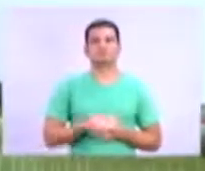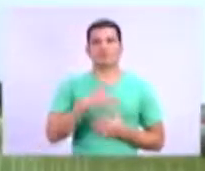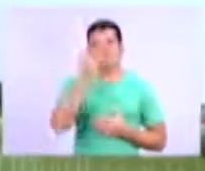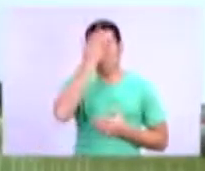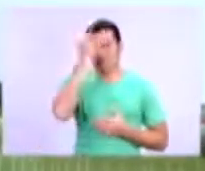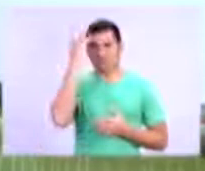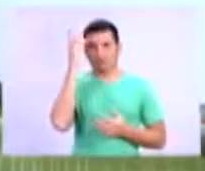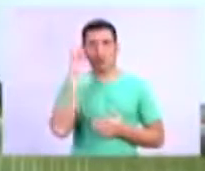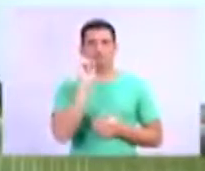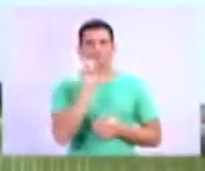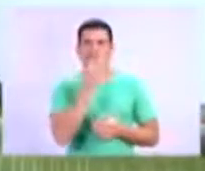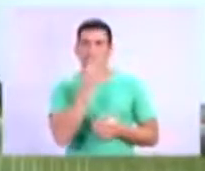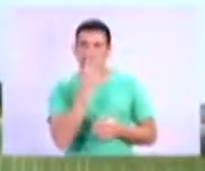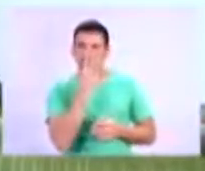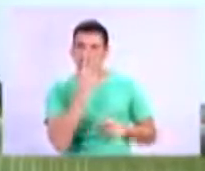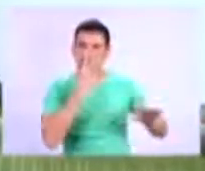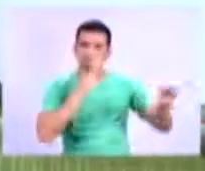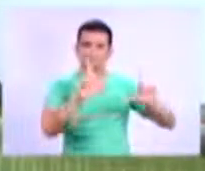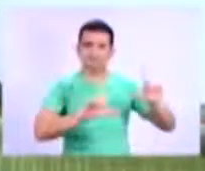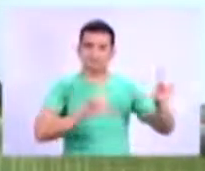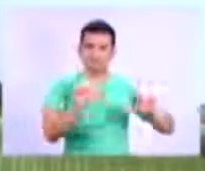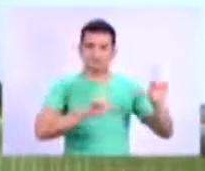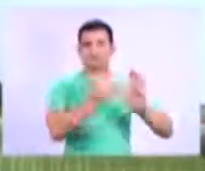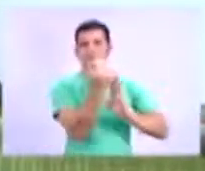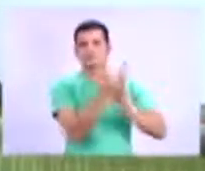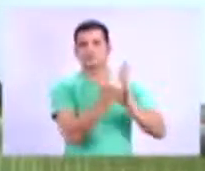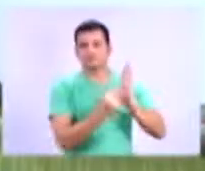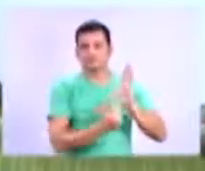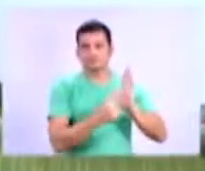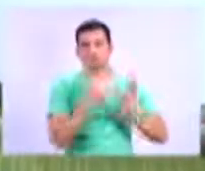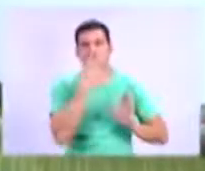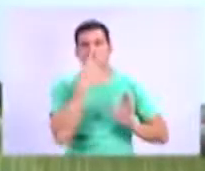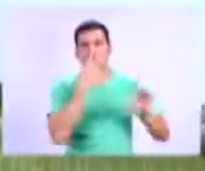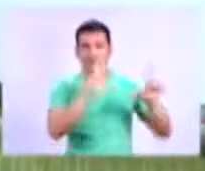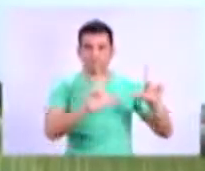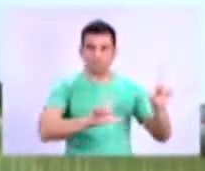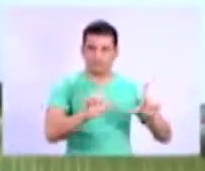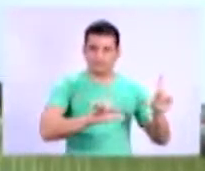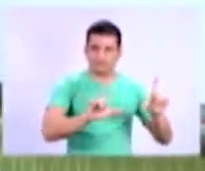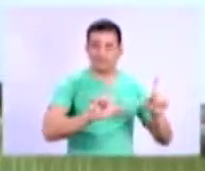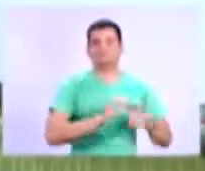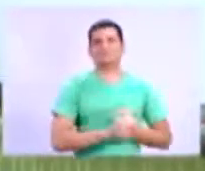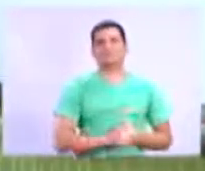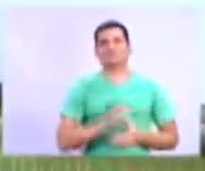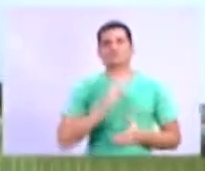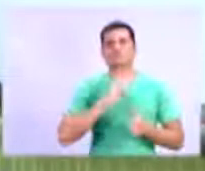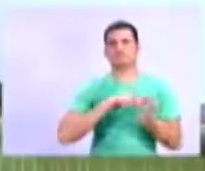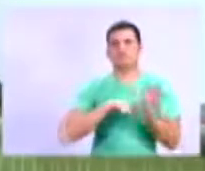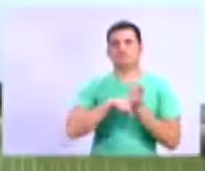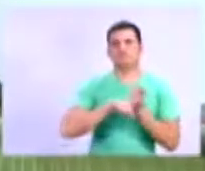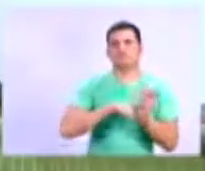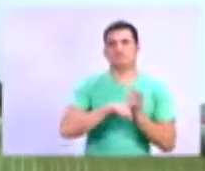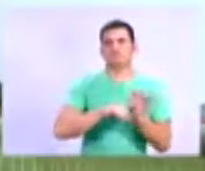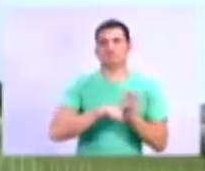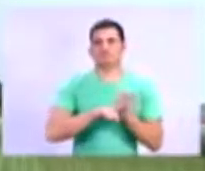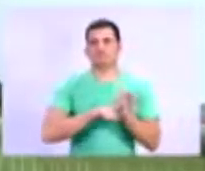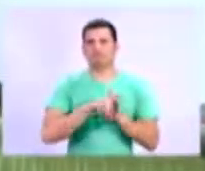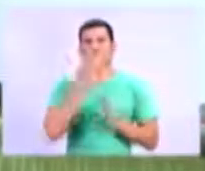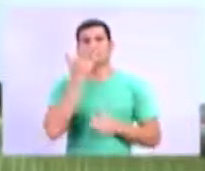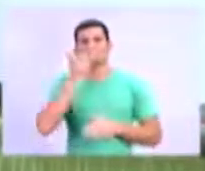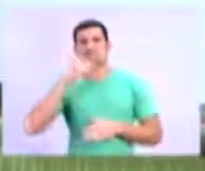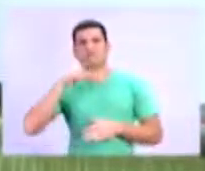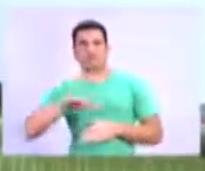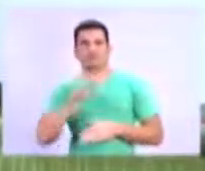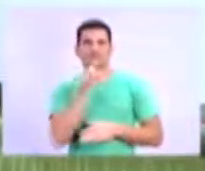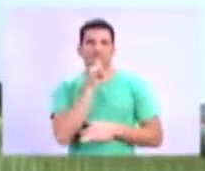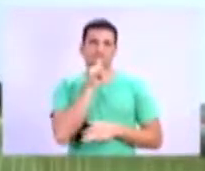exemplo, muita televisão, muitos programas de televisão, um atrás do outro. Existe até uma pesquisa de que uma criança, por exemplo,